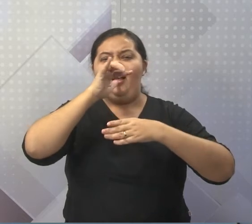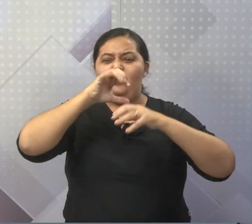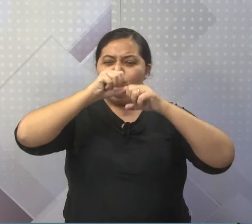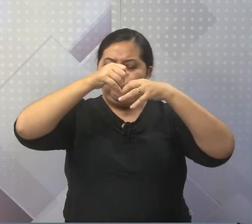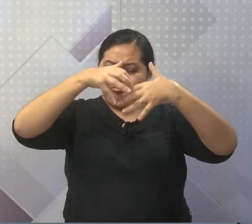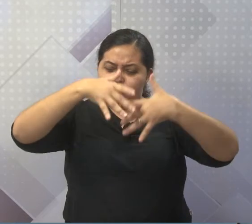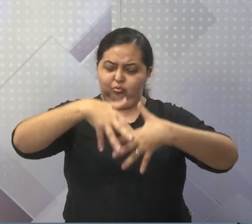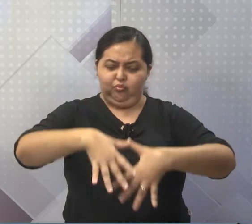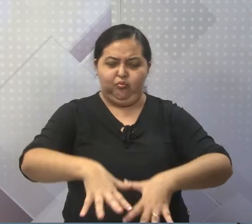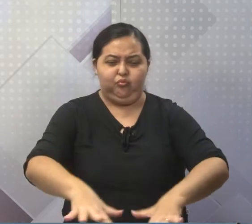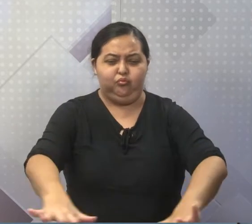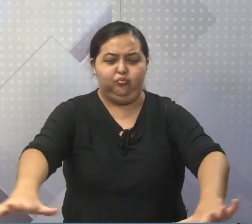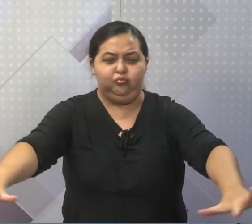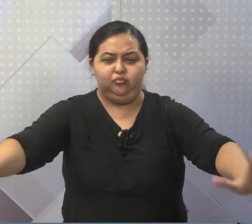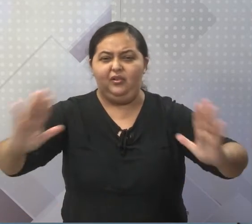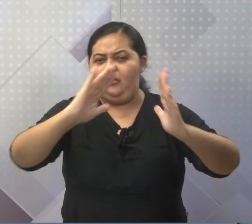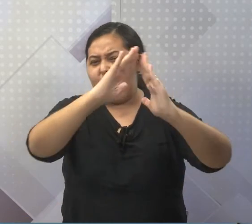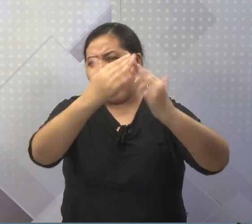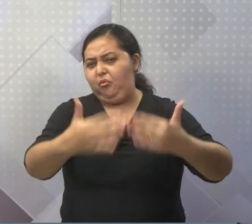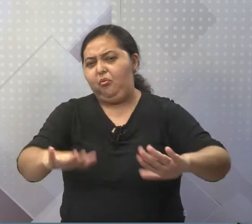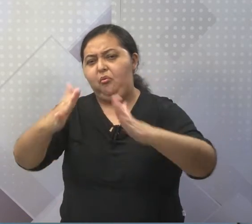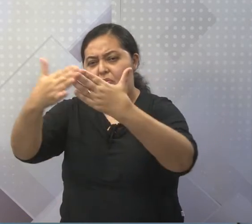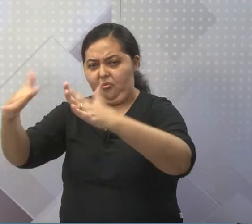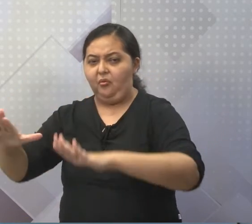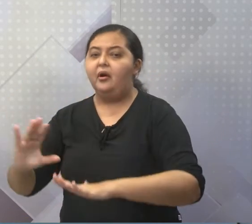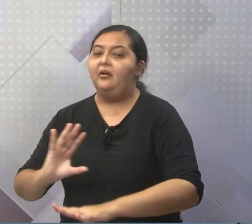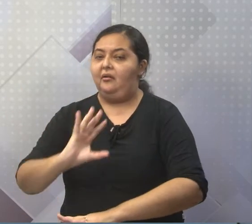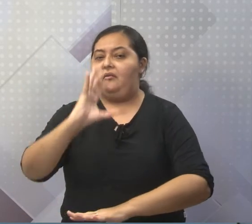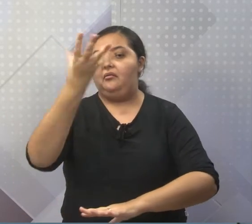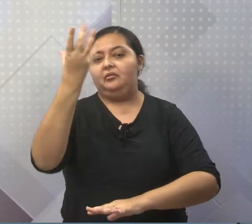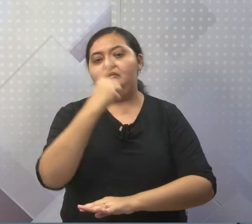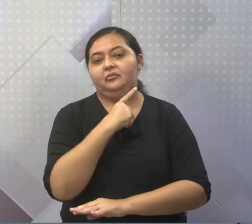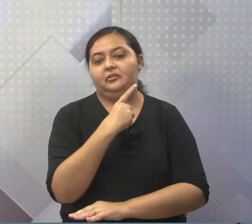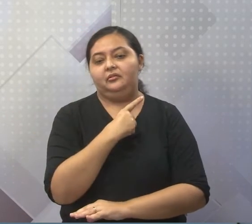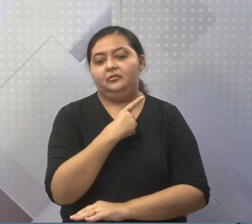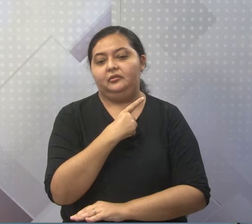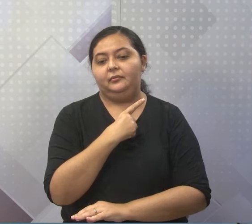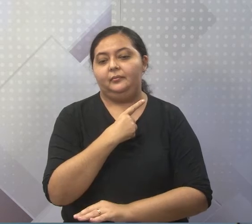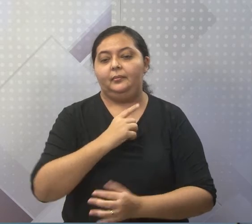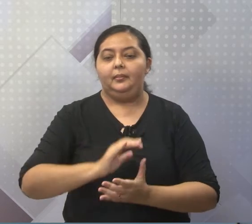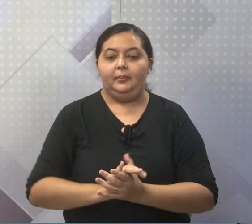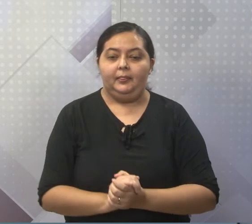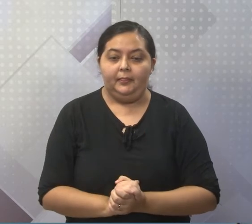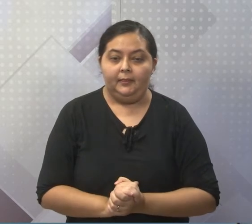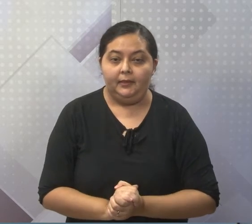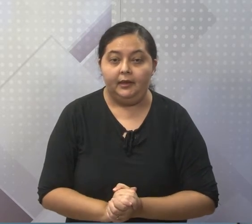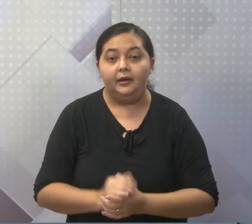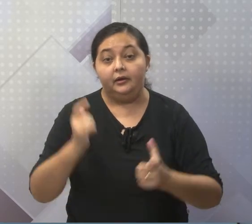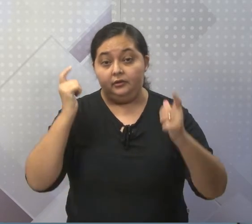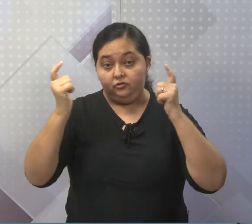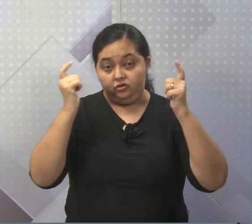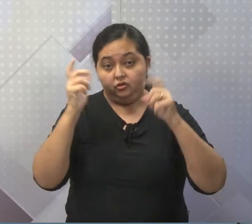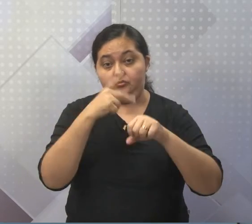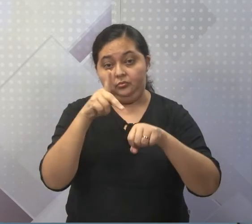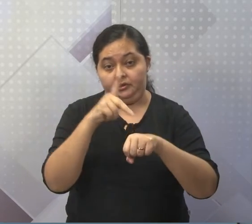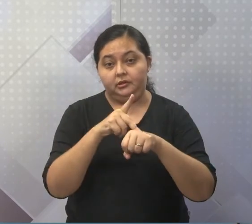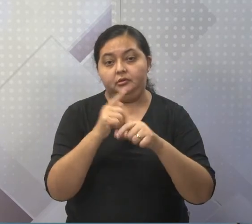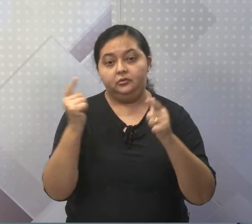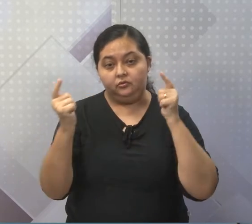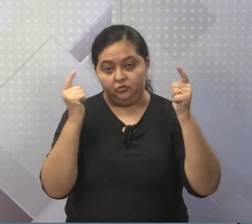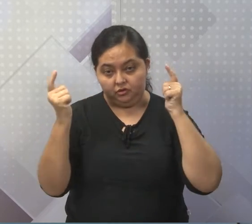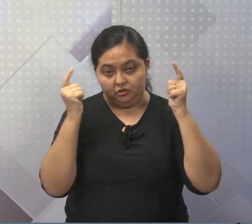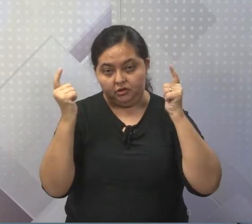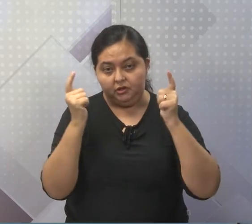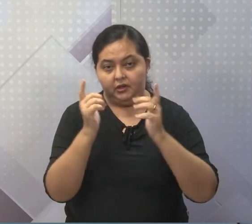envolvendo aí atividade do extrativismo então para você ter ideia a gente tem também muitas mineração e principalmente o Chile tem